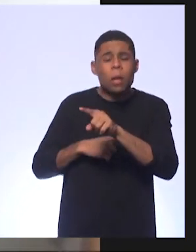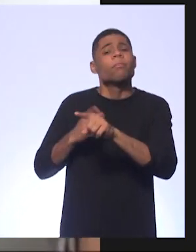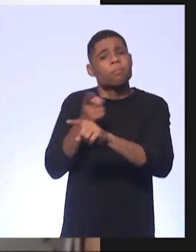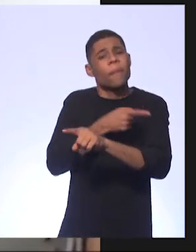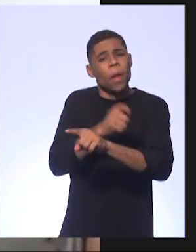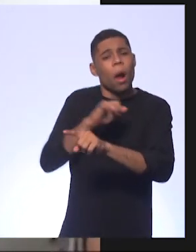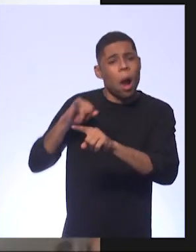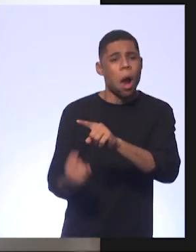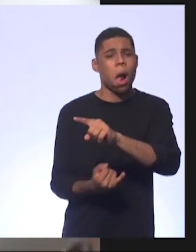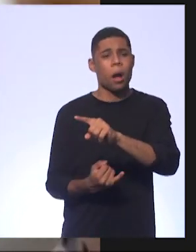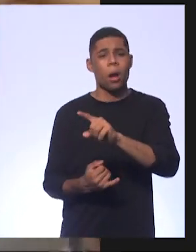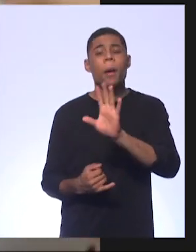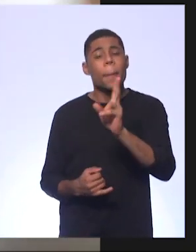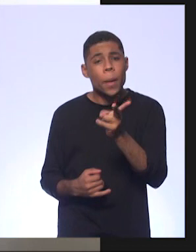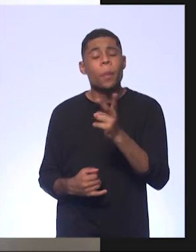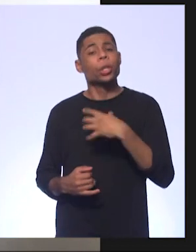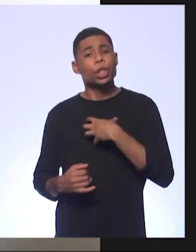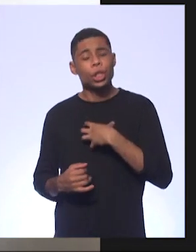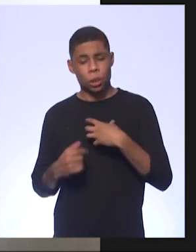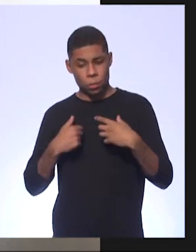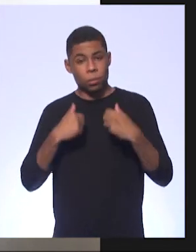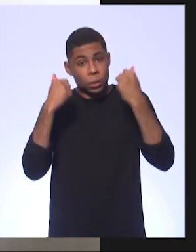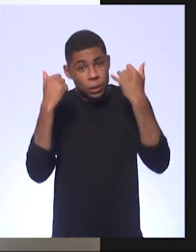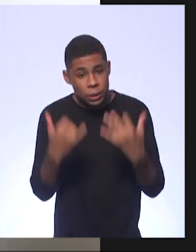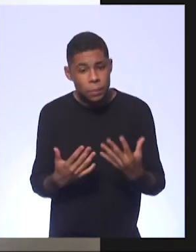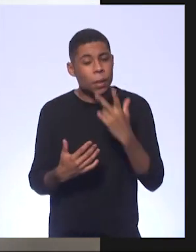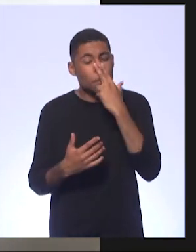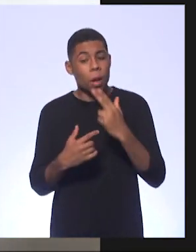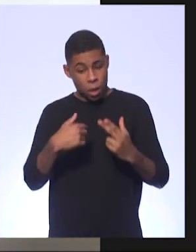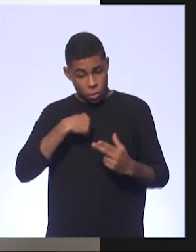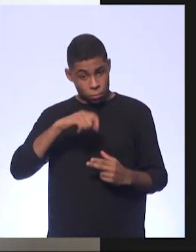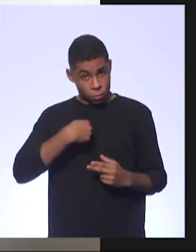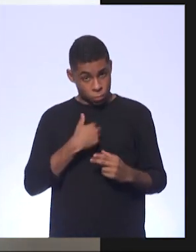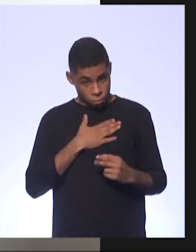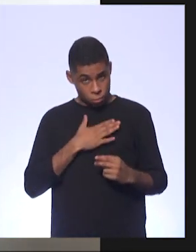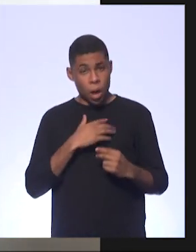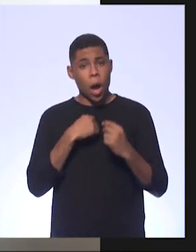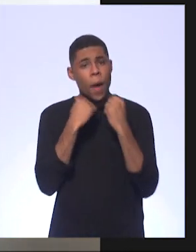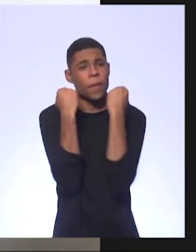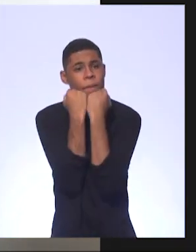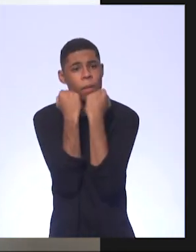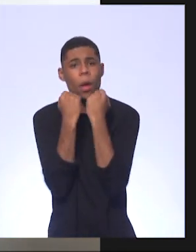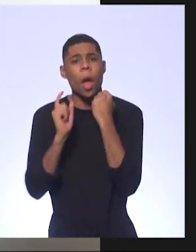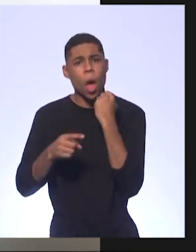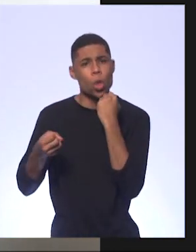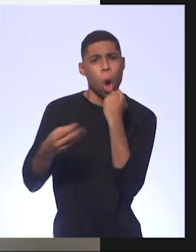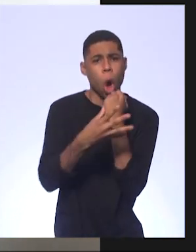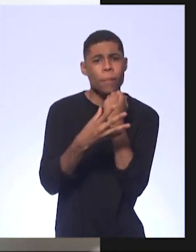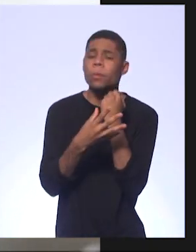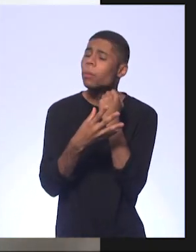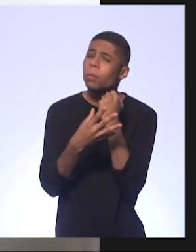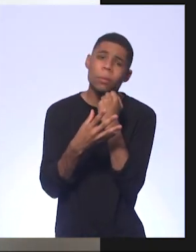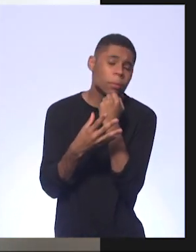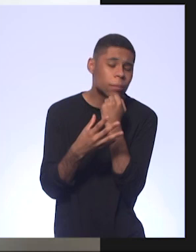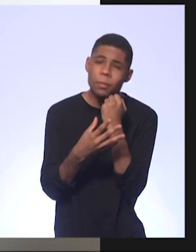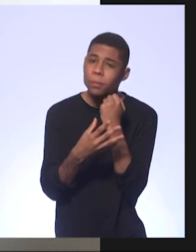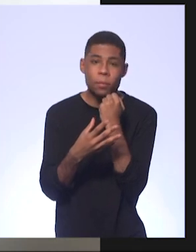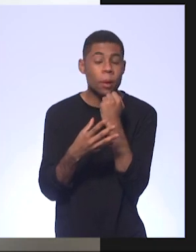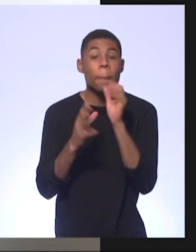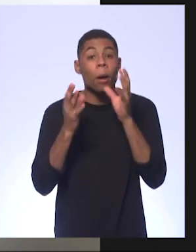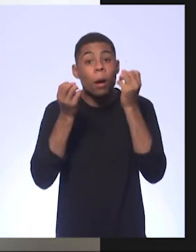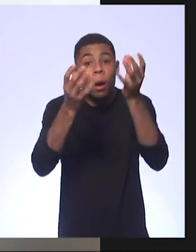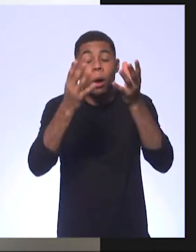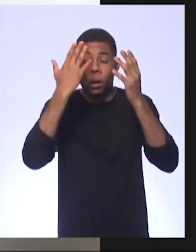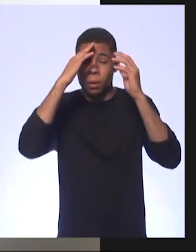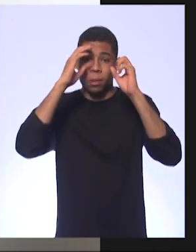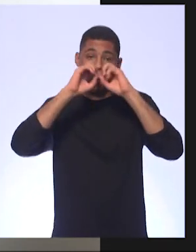Nesse sentido, eu quero dizer que o que eu vou defender, no limite, não tem nada de novo, mas o alinhamento de